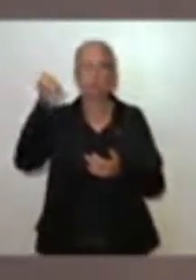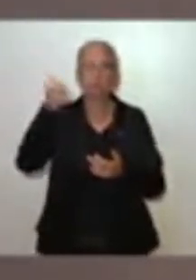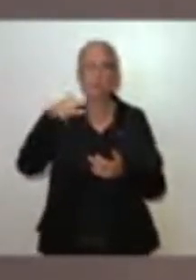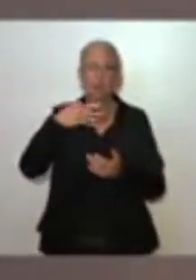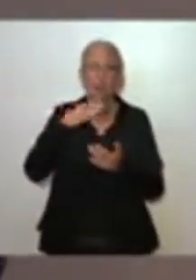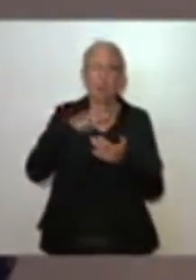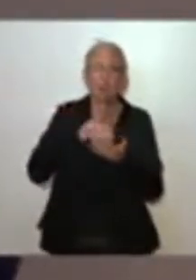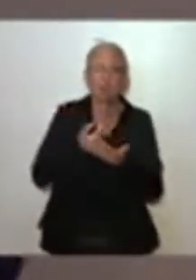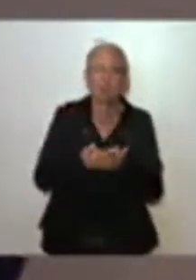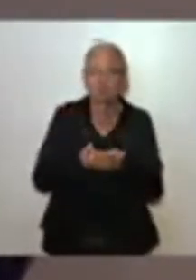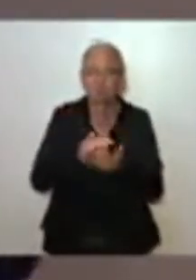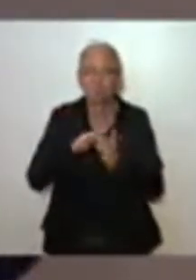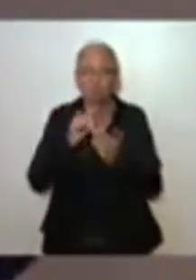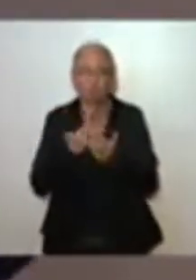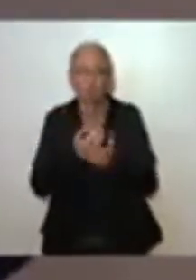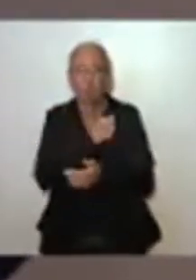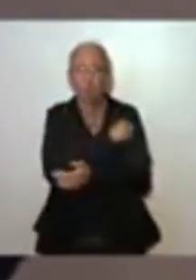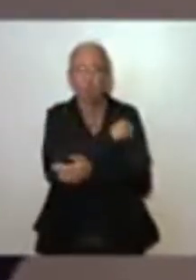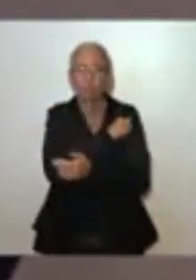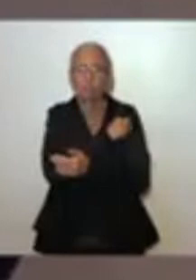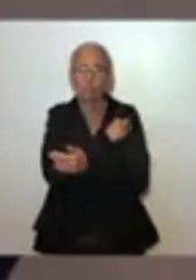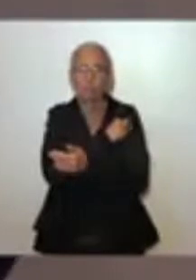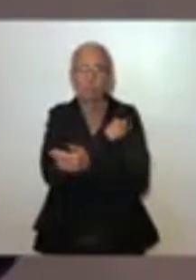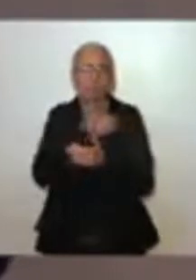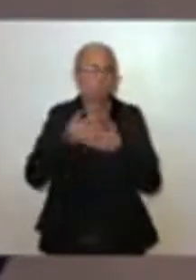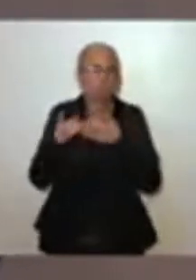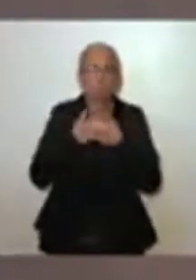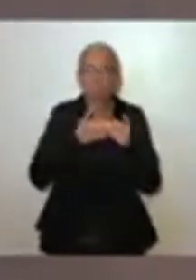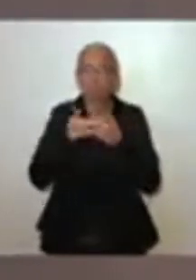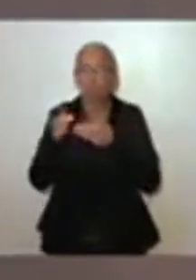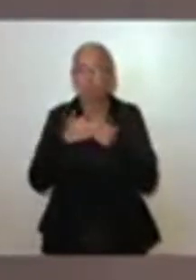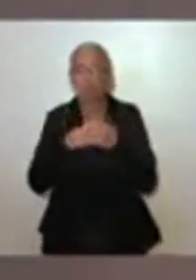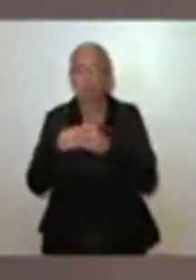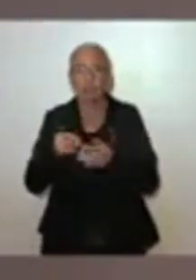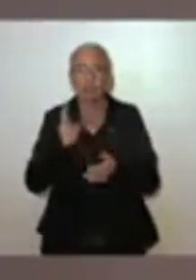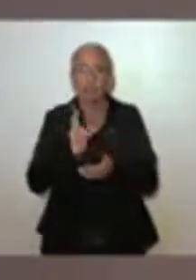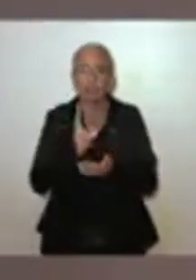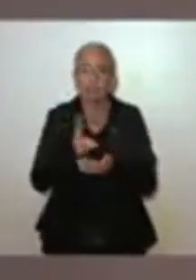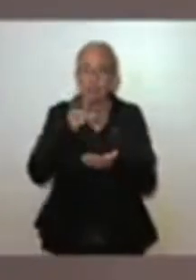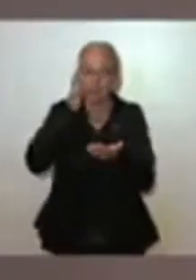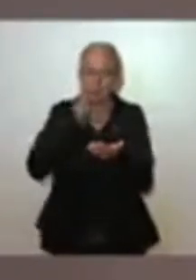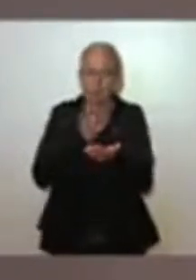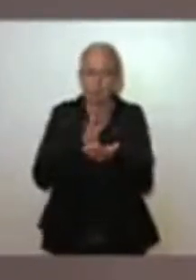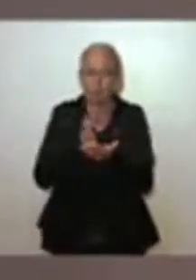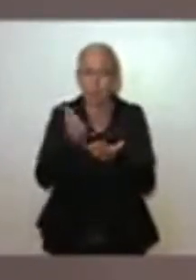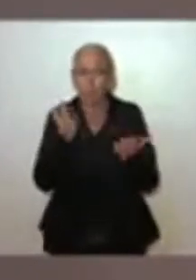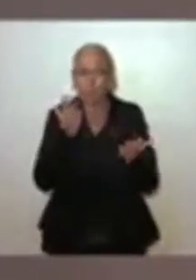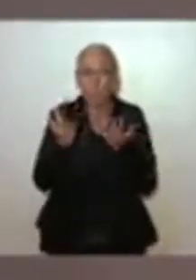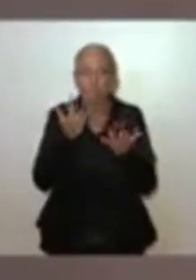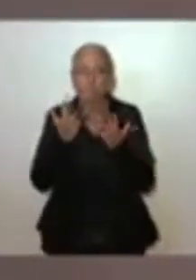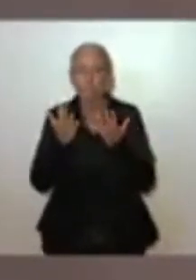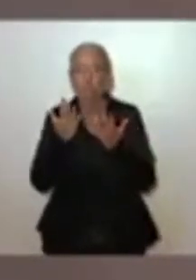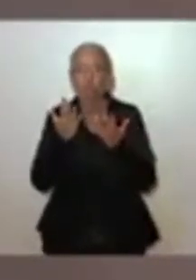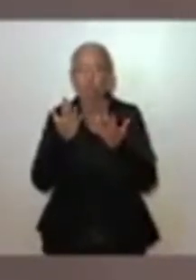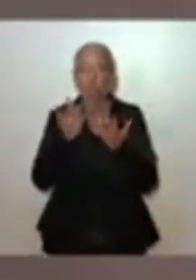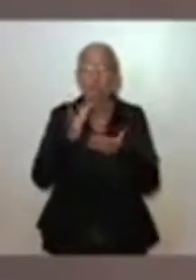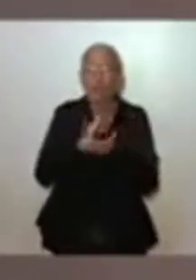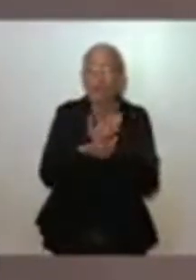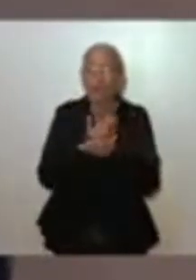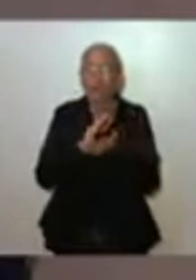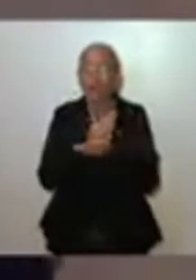você estudante se você é professor isso vale para todo mundo a gente tá sempre se aquele branco às vezes